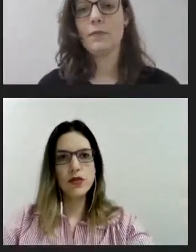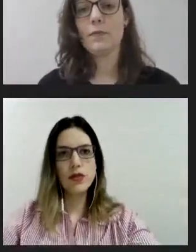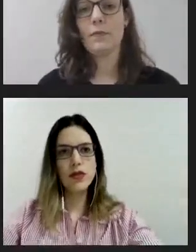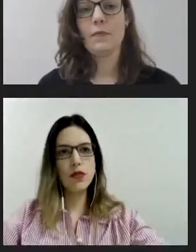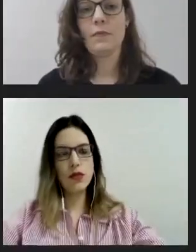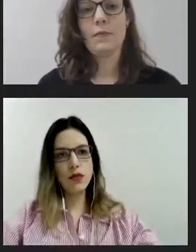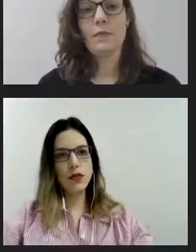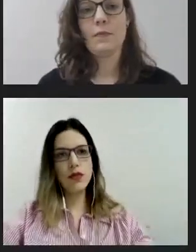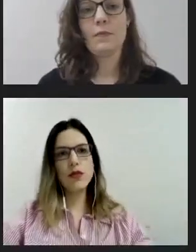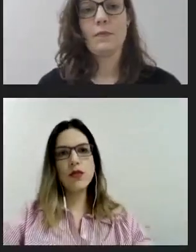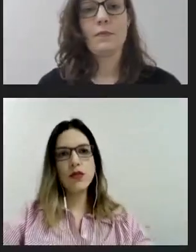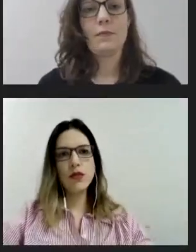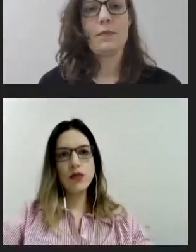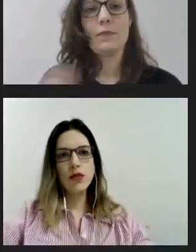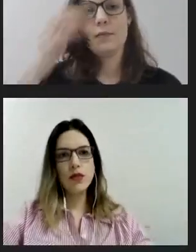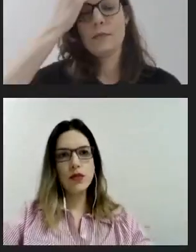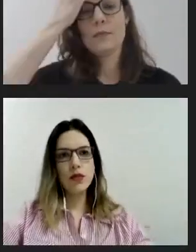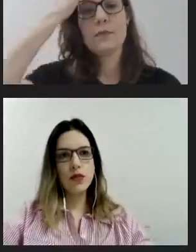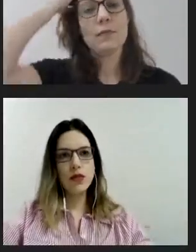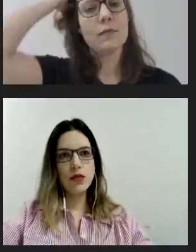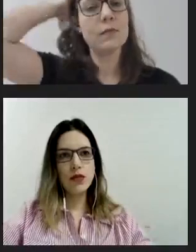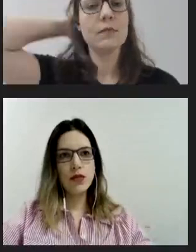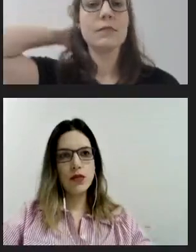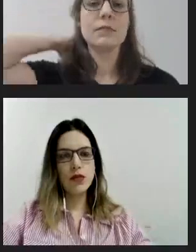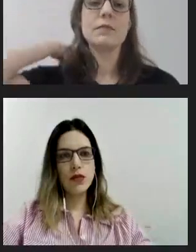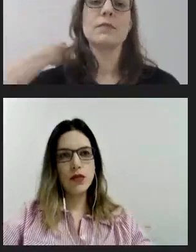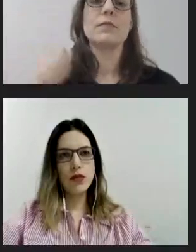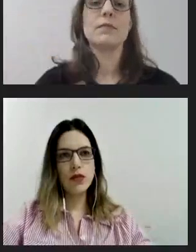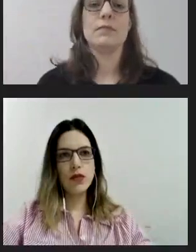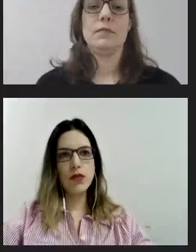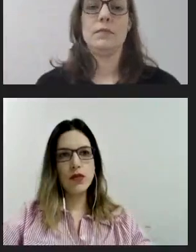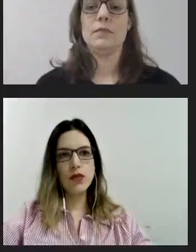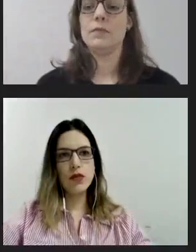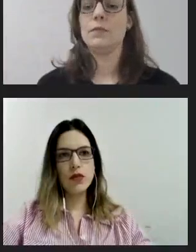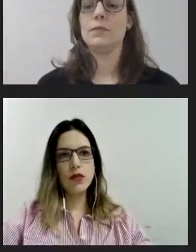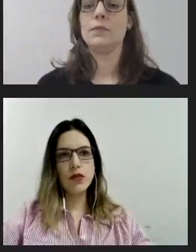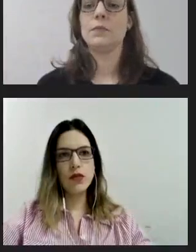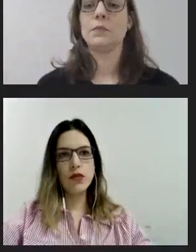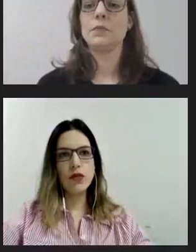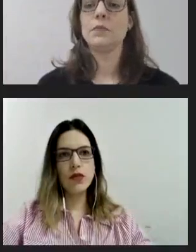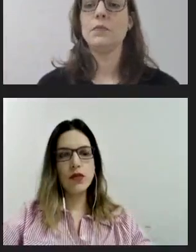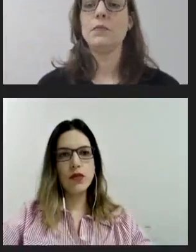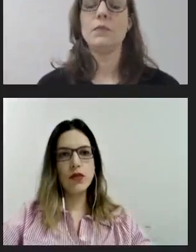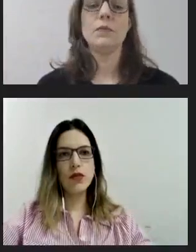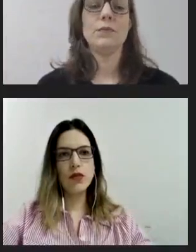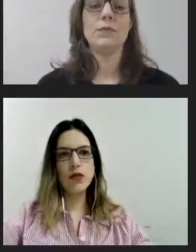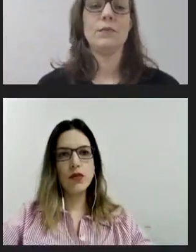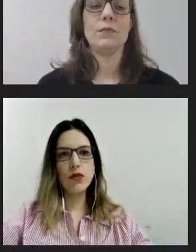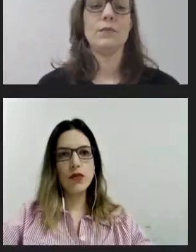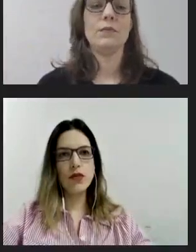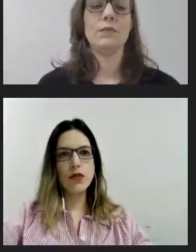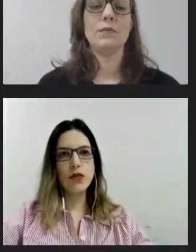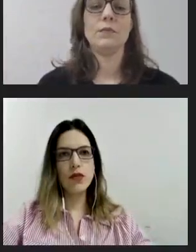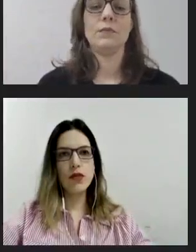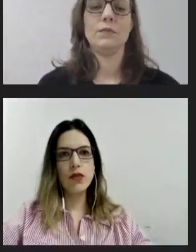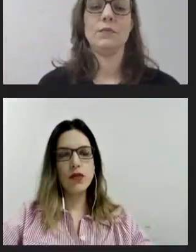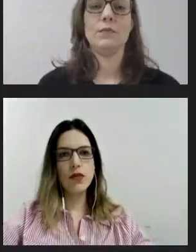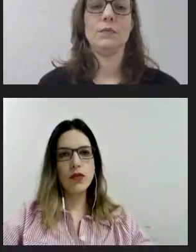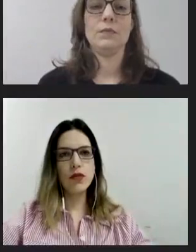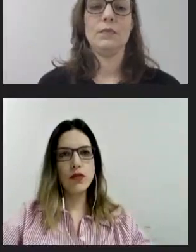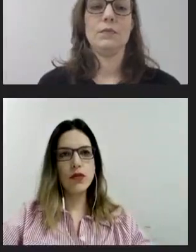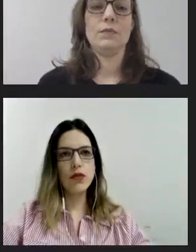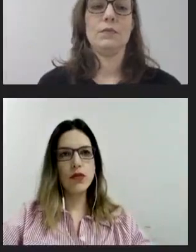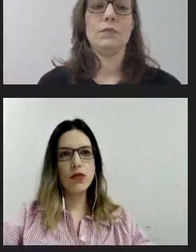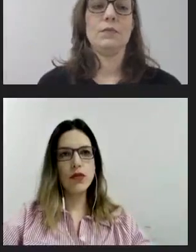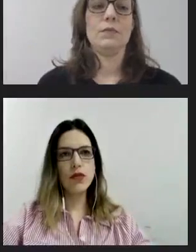comitês locais, para incentivar os colegas que não puderam participar hoje a assistir a gravação depois, porque é